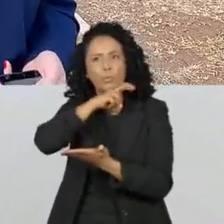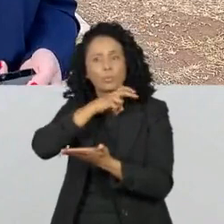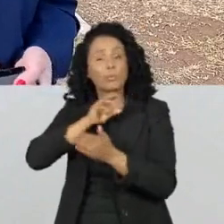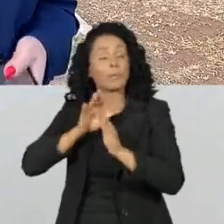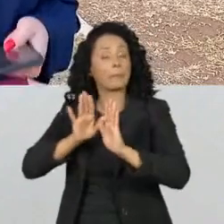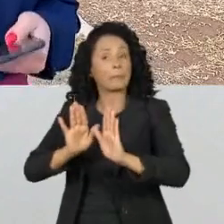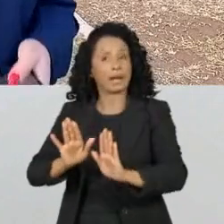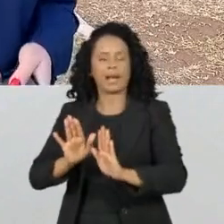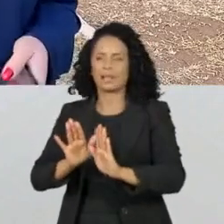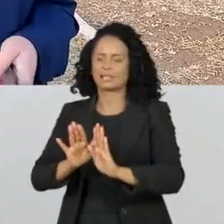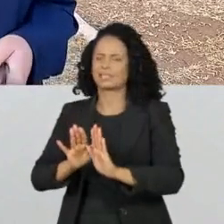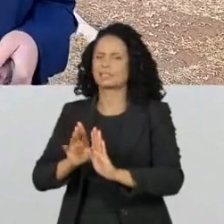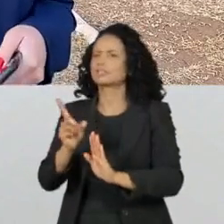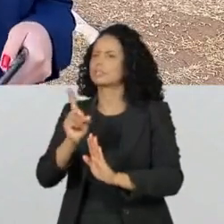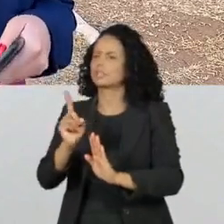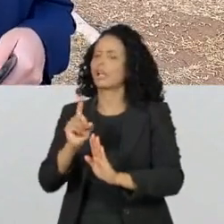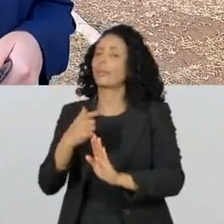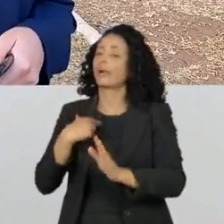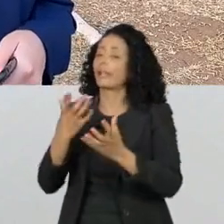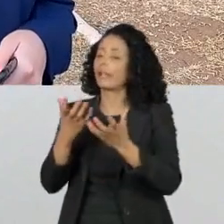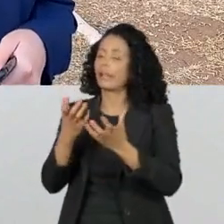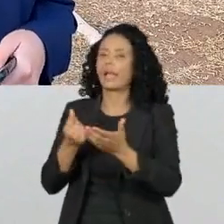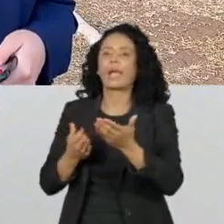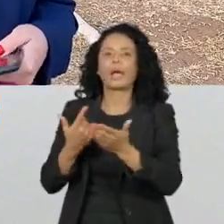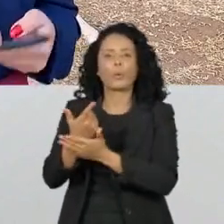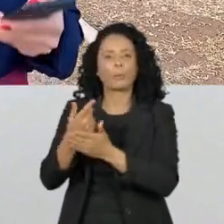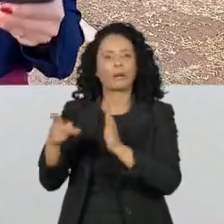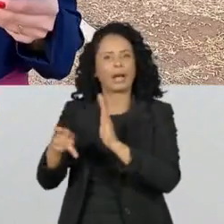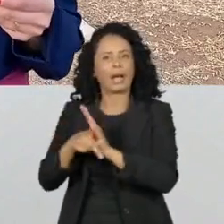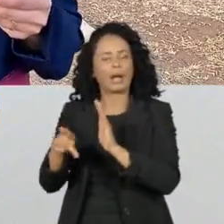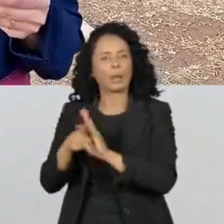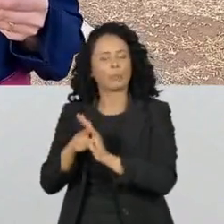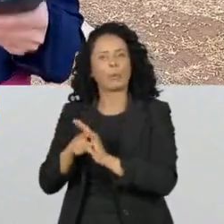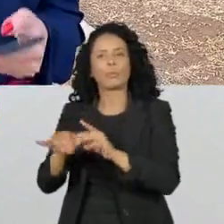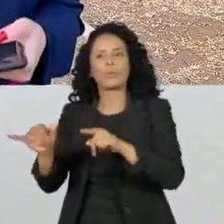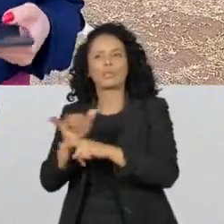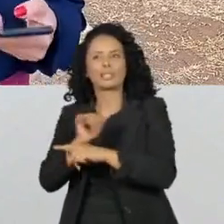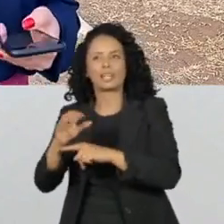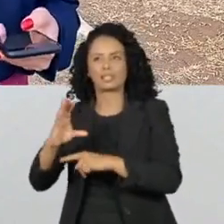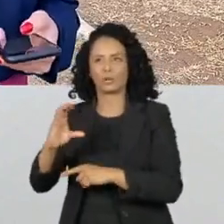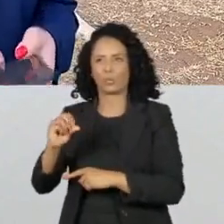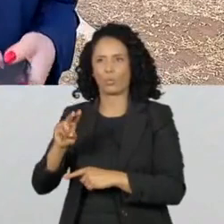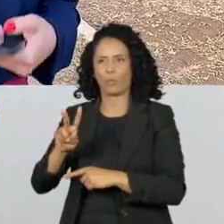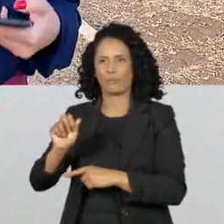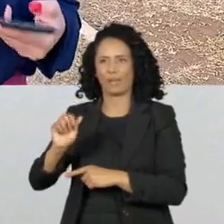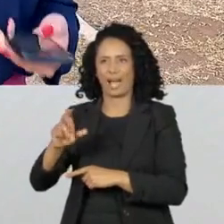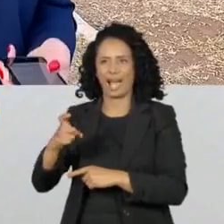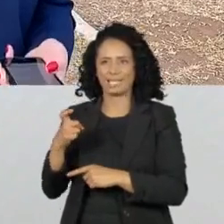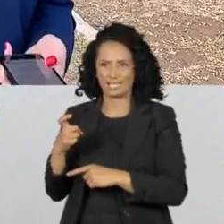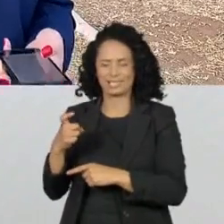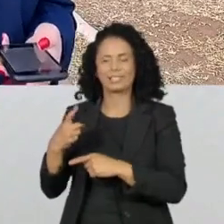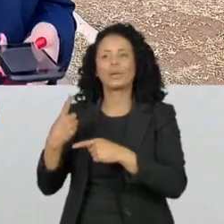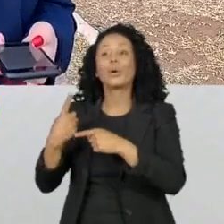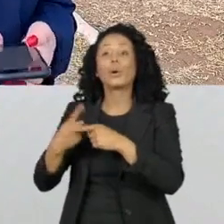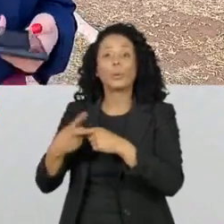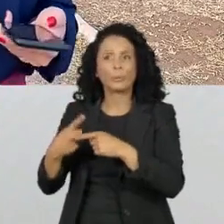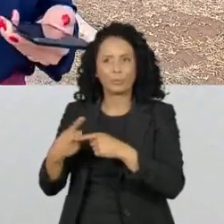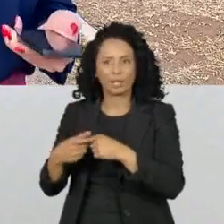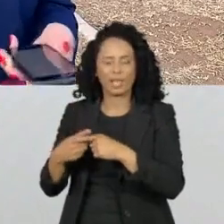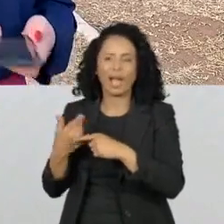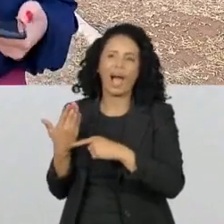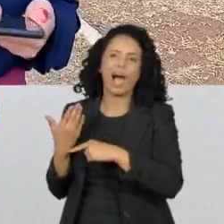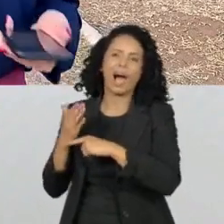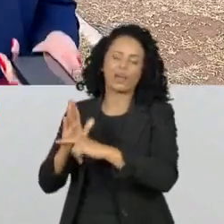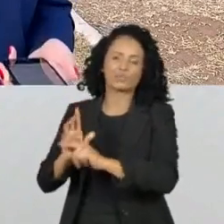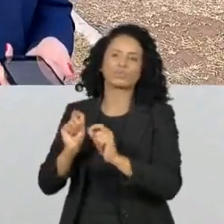Instituto Butantan, ele vai comprar pelo consórcio global, a COVAX Facility, isso porque, segundo ele, vai trazer